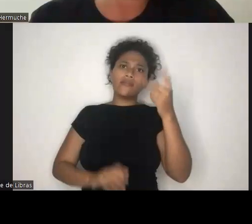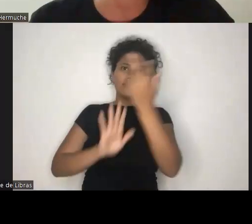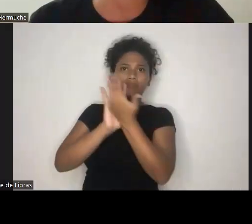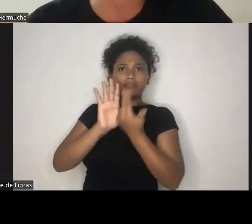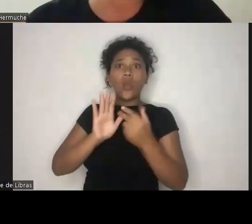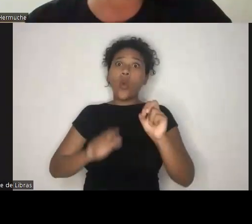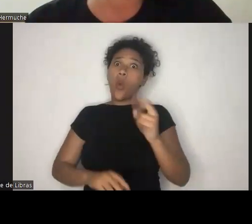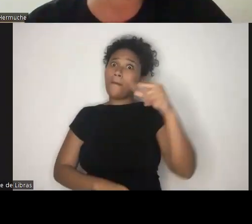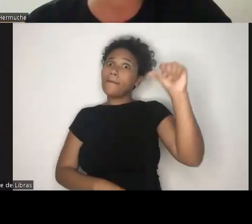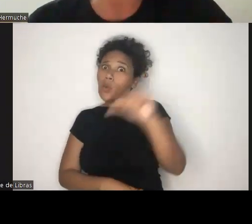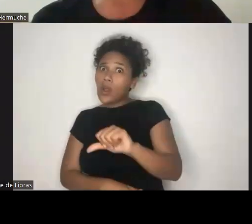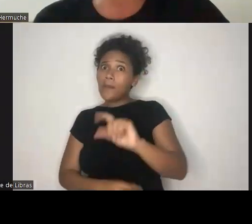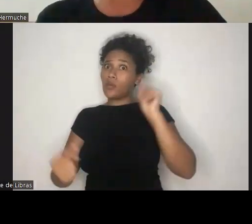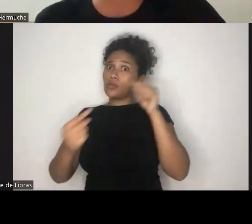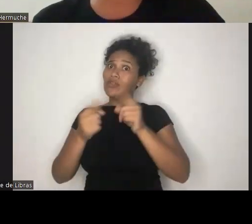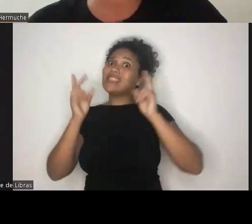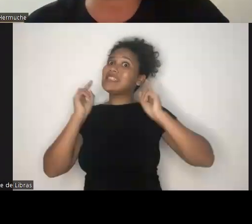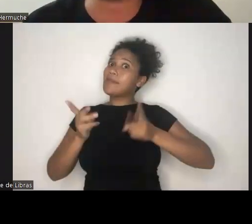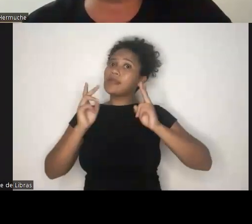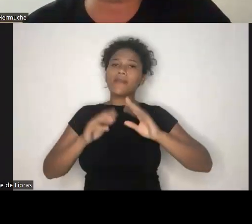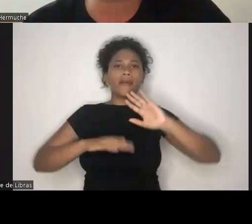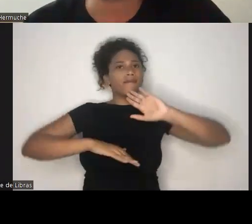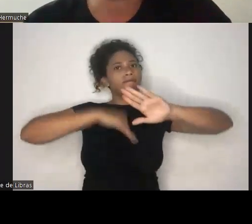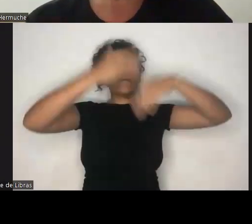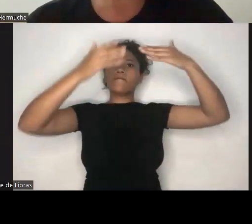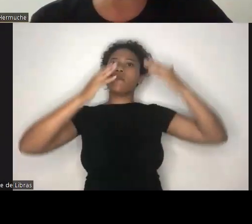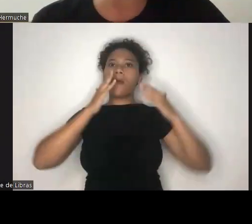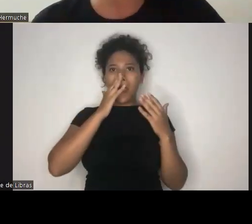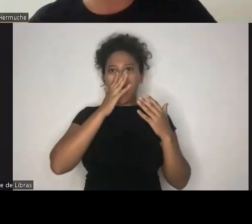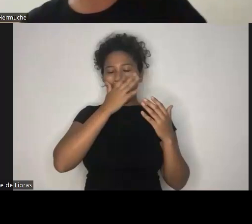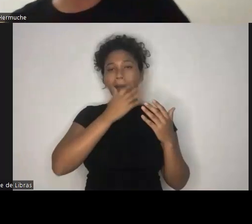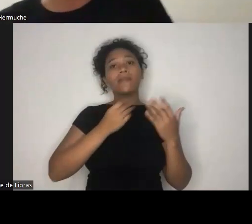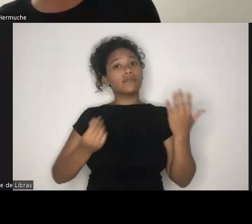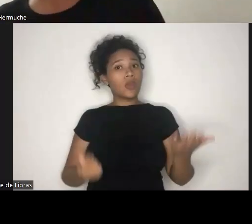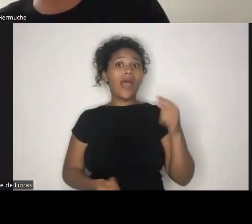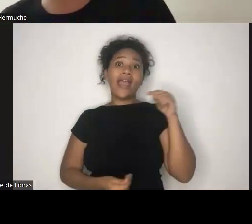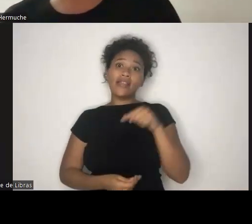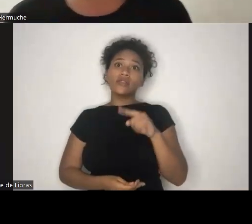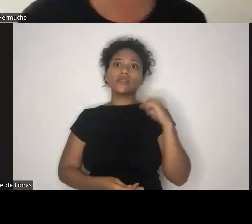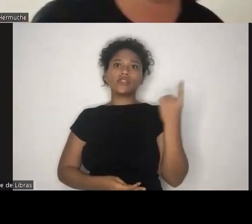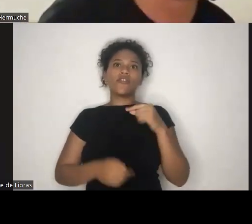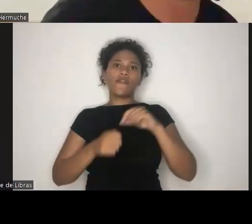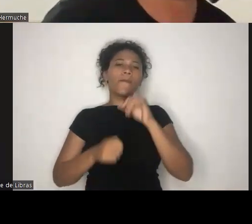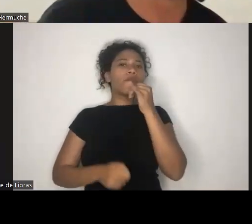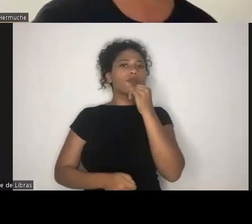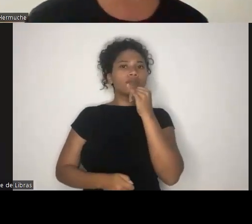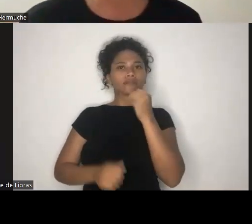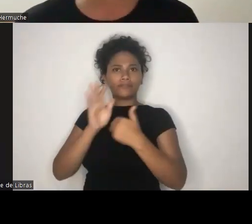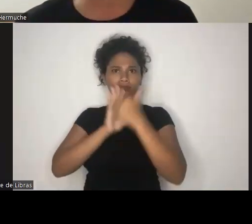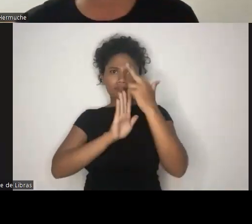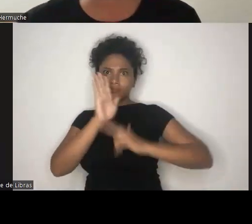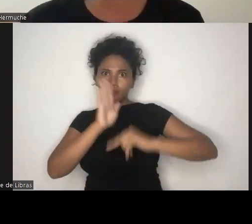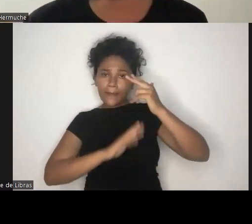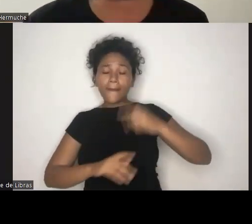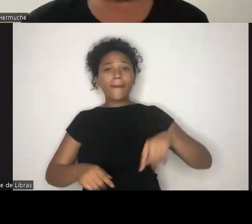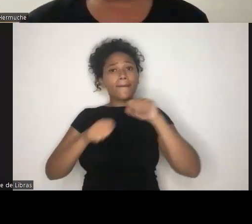piorar mas o objetivo é sempre superar a expectativa né então é isso que a gente faz por exemplo numa pintura e é isso que